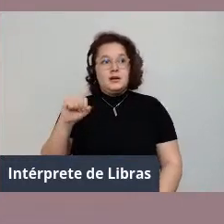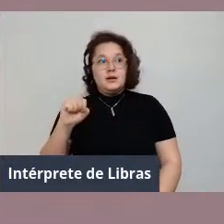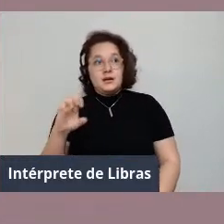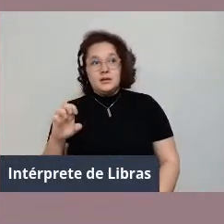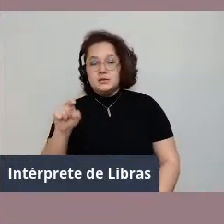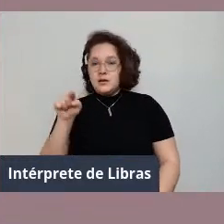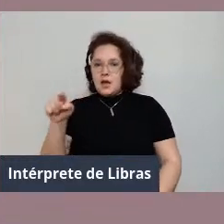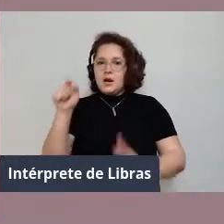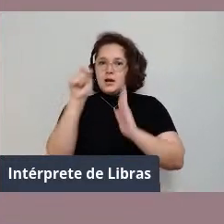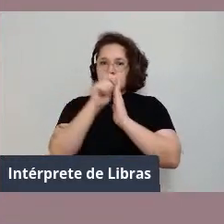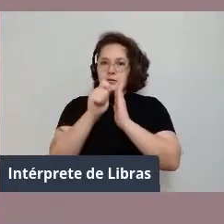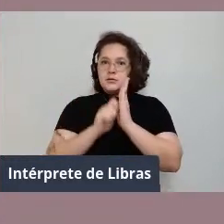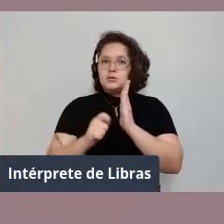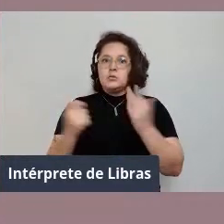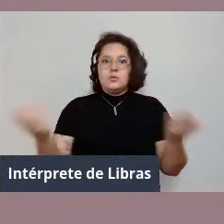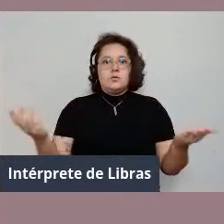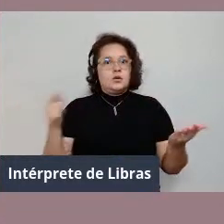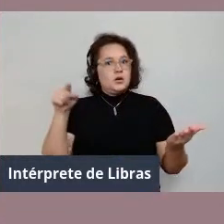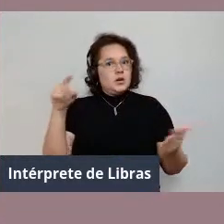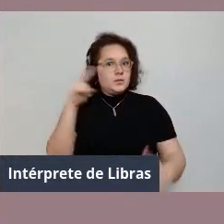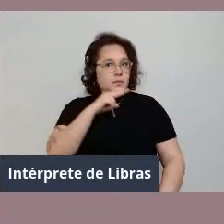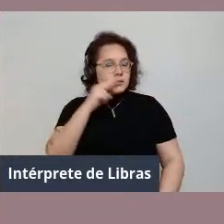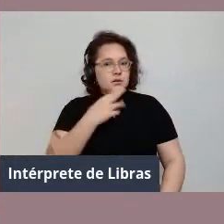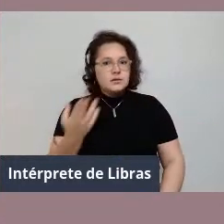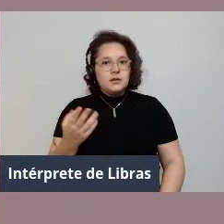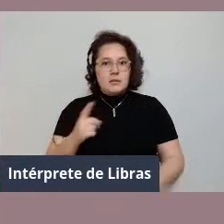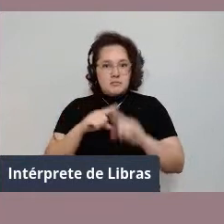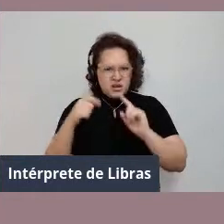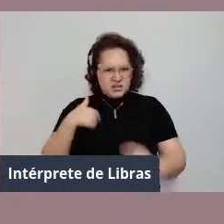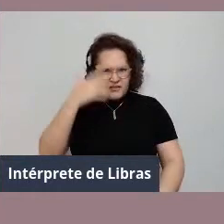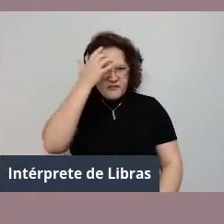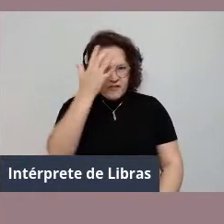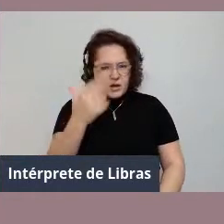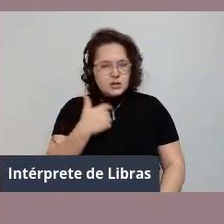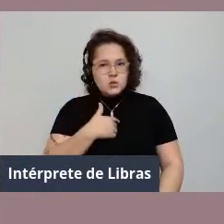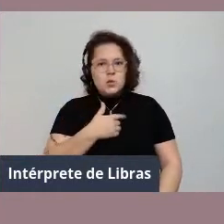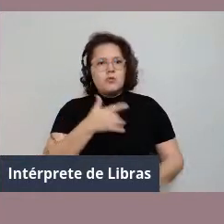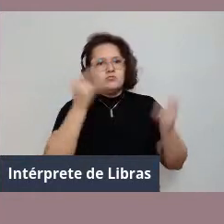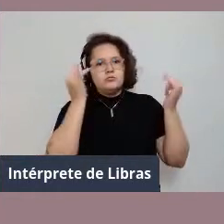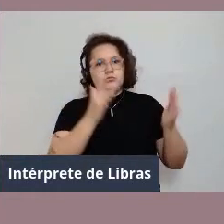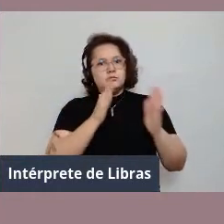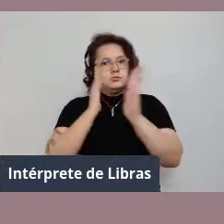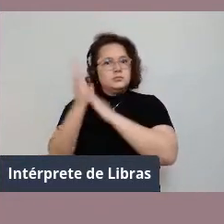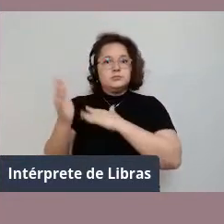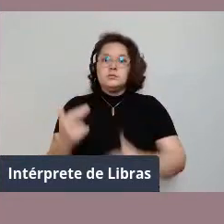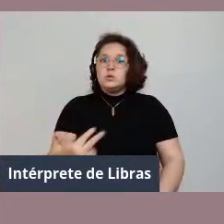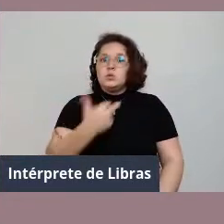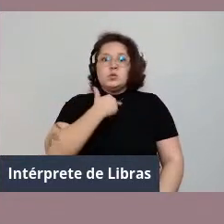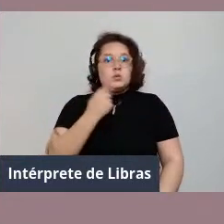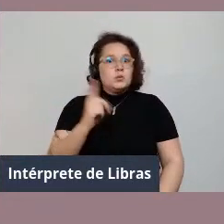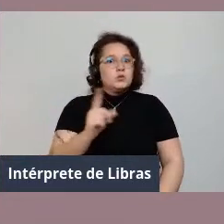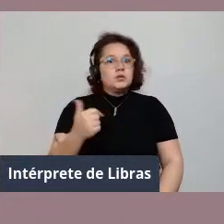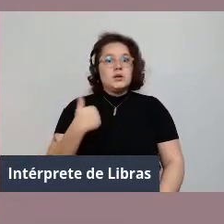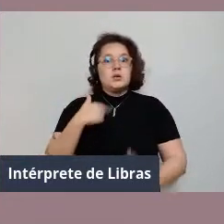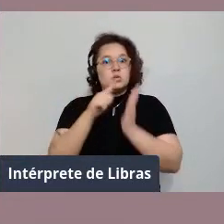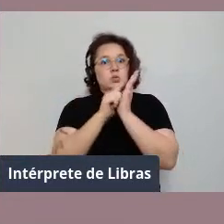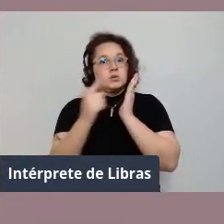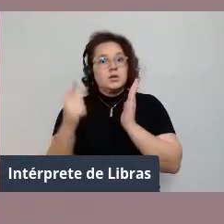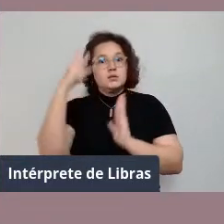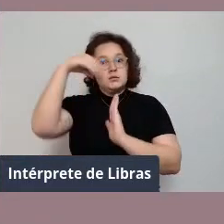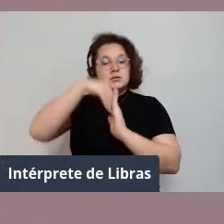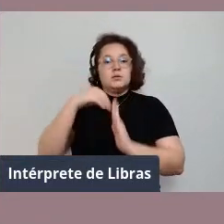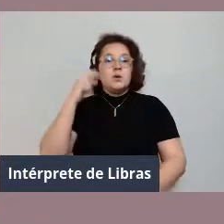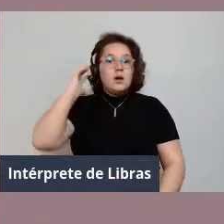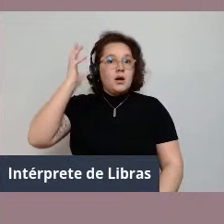uma situação de emergência. Mas não era fácil sair. Eu era editora de jornalismo da rádio, então com a